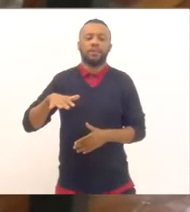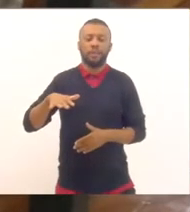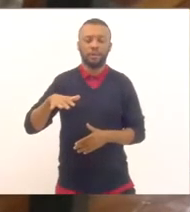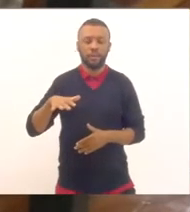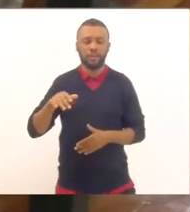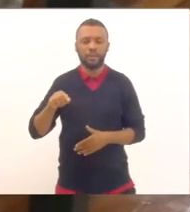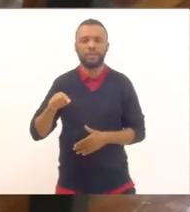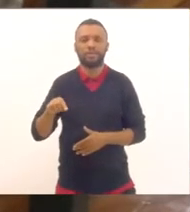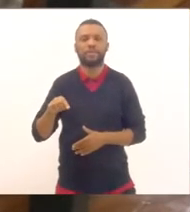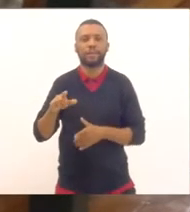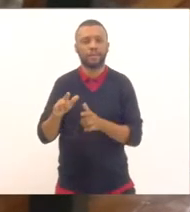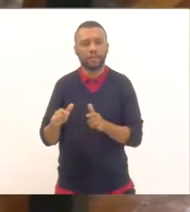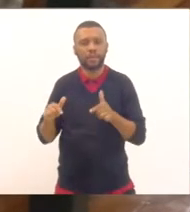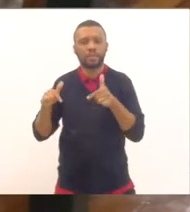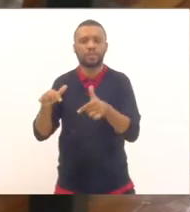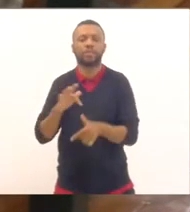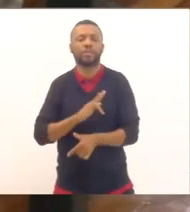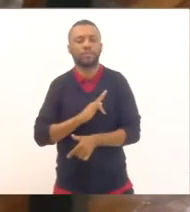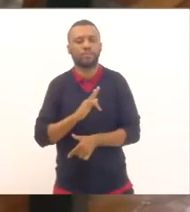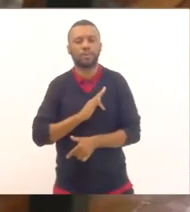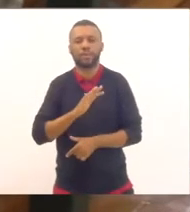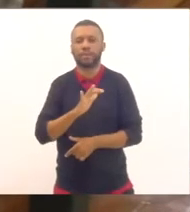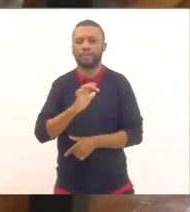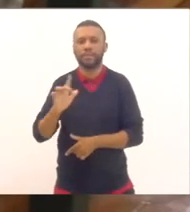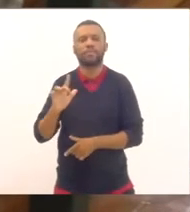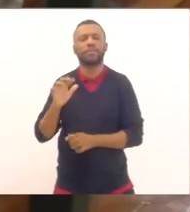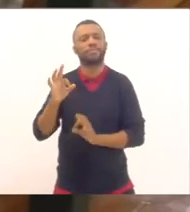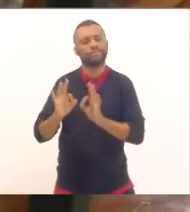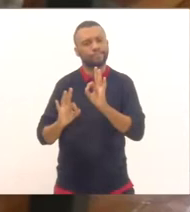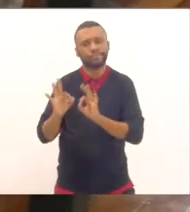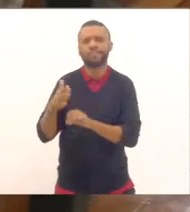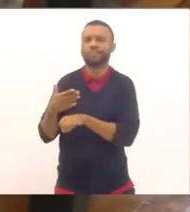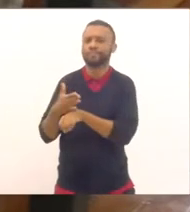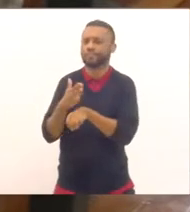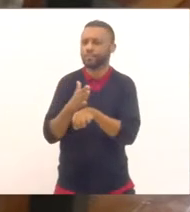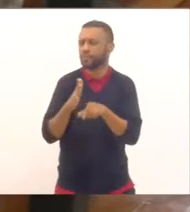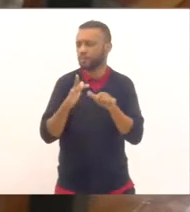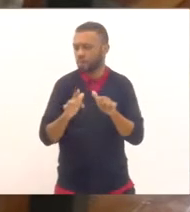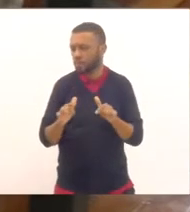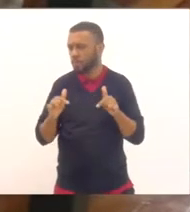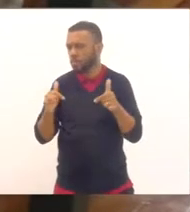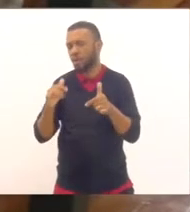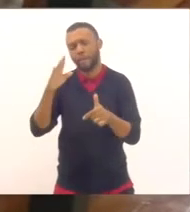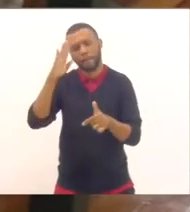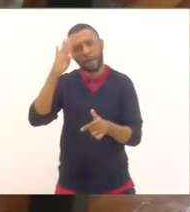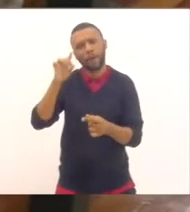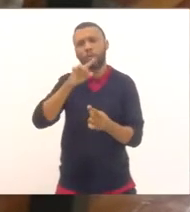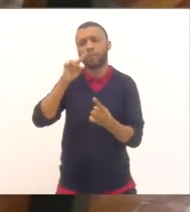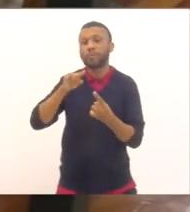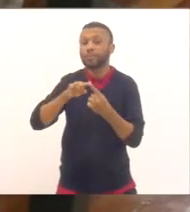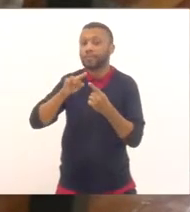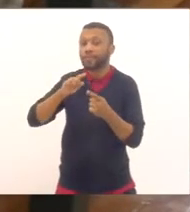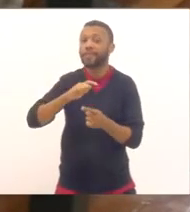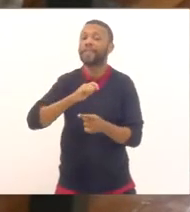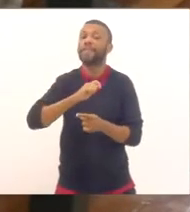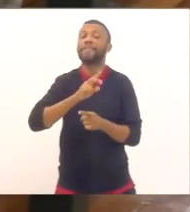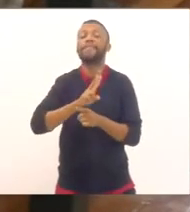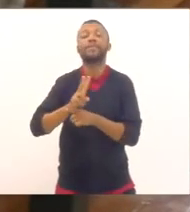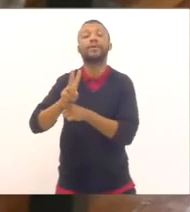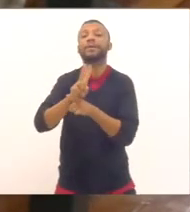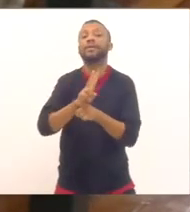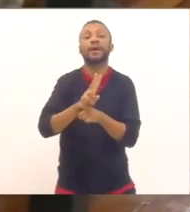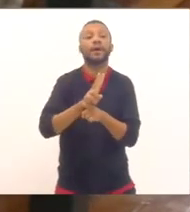a força-tarefa vem desenvolvendo operações policiais grandes operações o objetivo de fiscalizar ferro